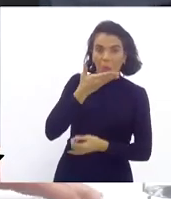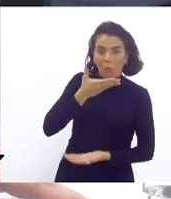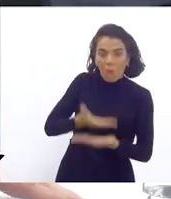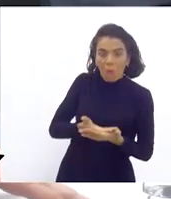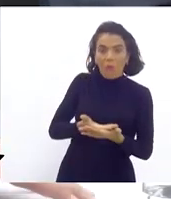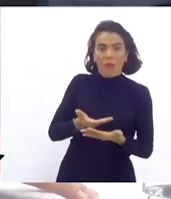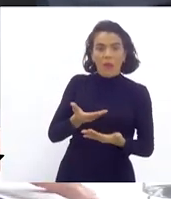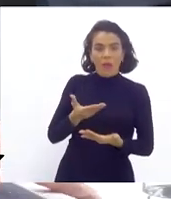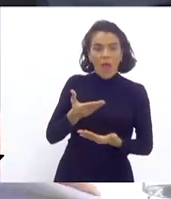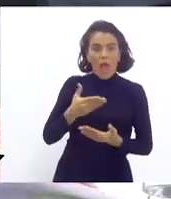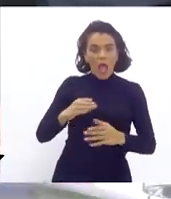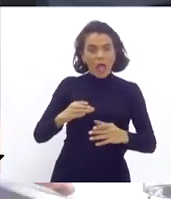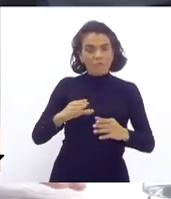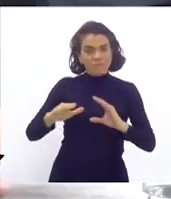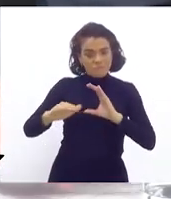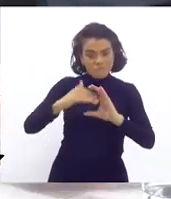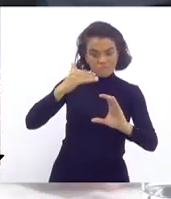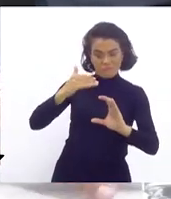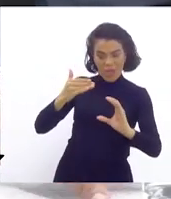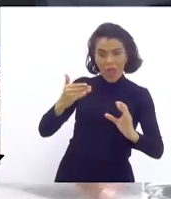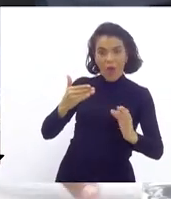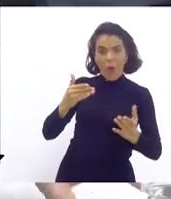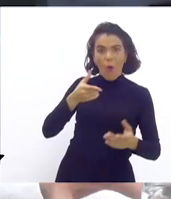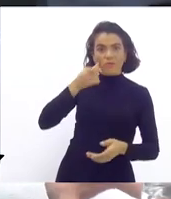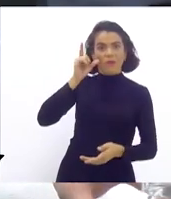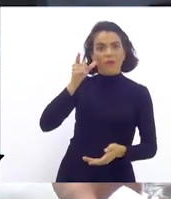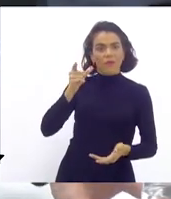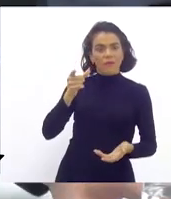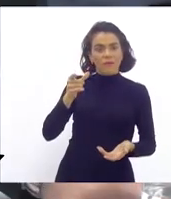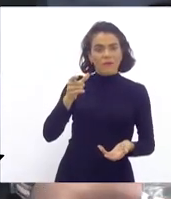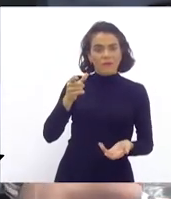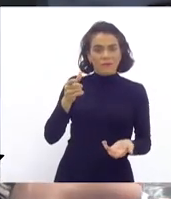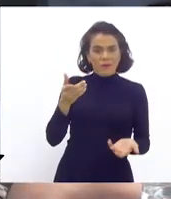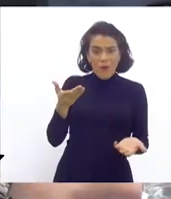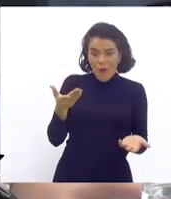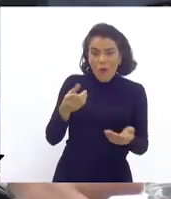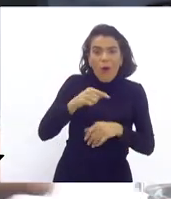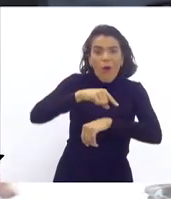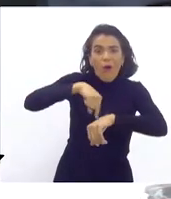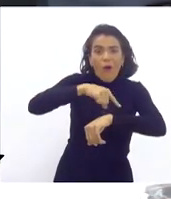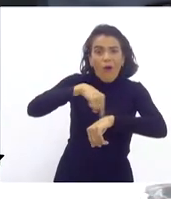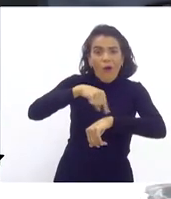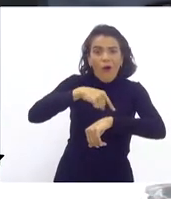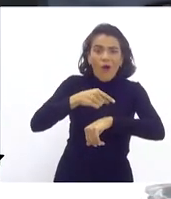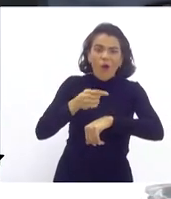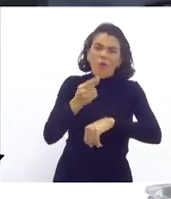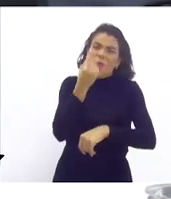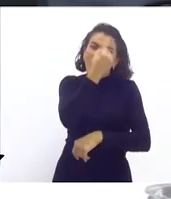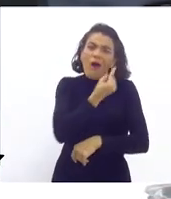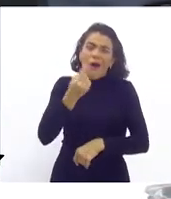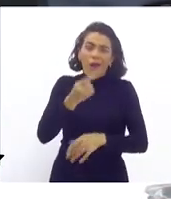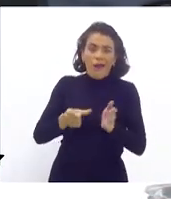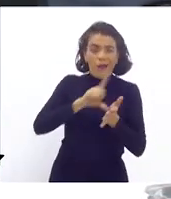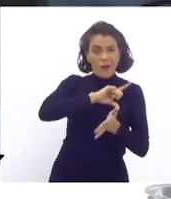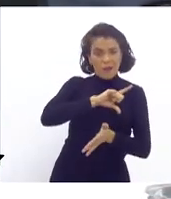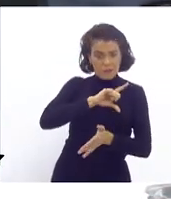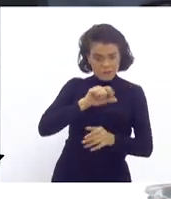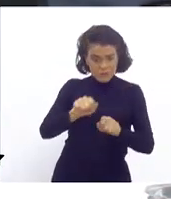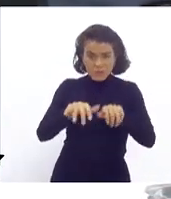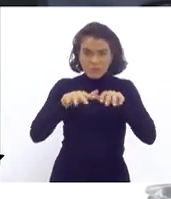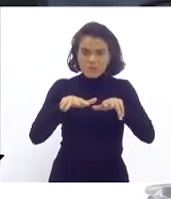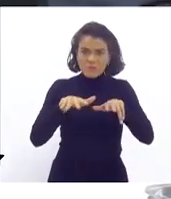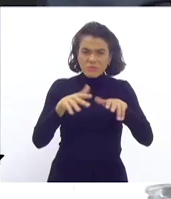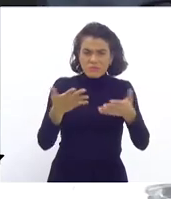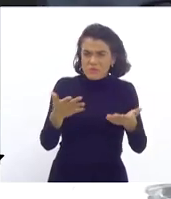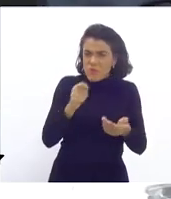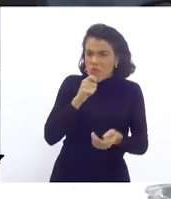uma petição na véspera da audiência horas antes da realização da audiência e não ter a presença